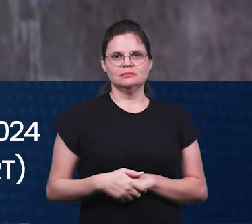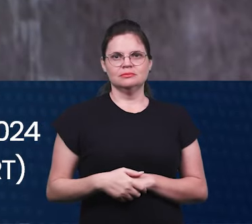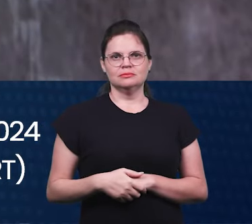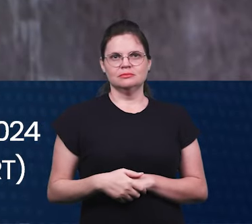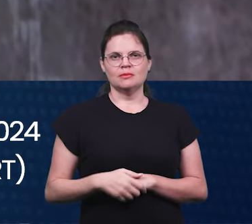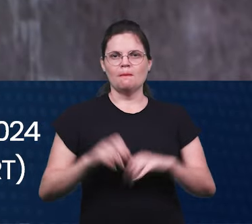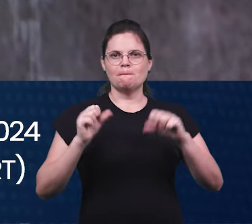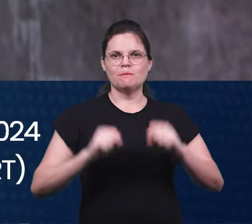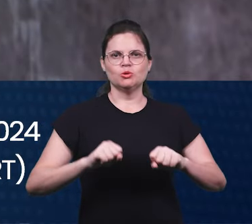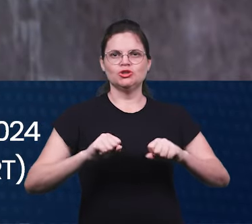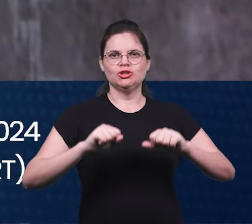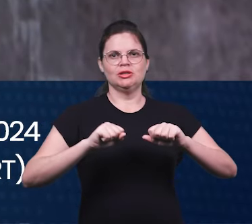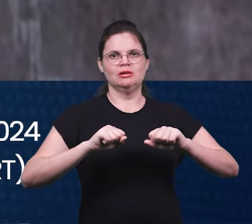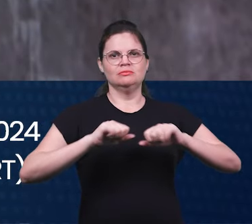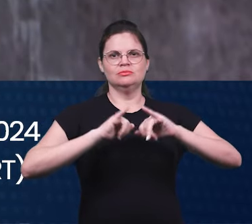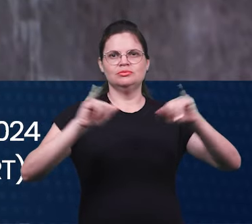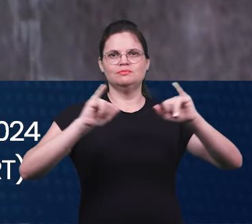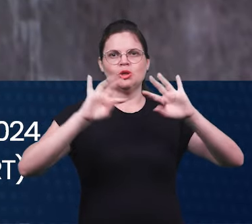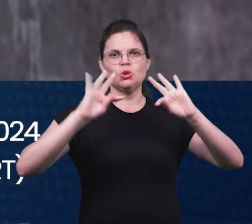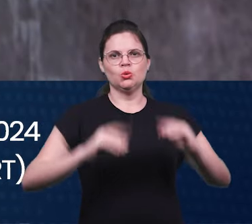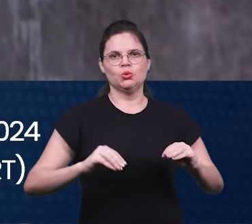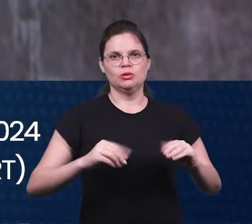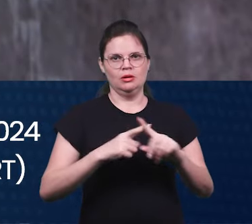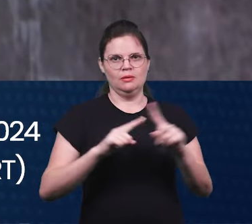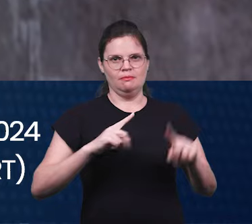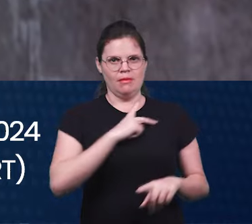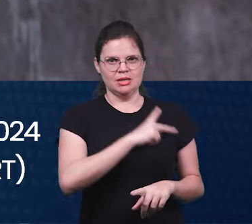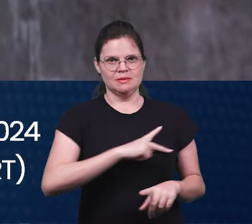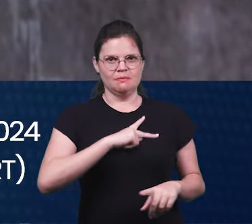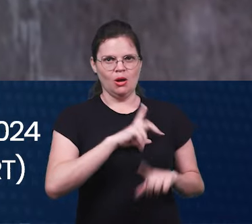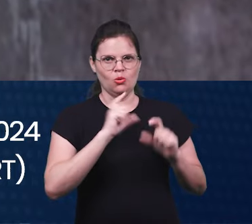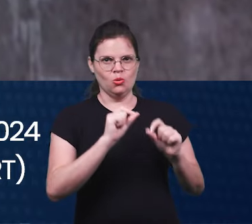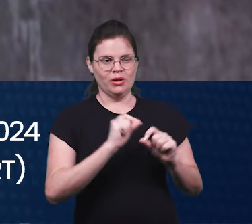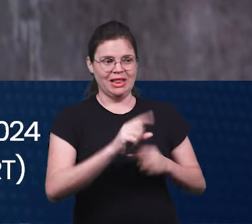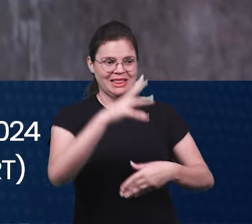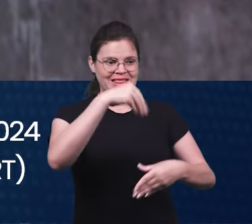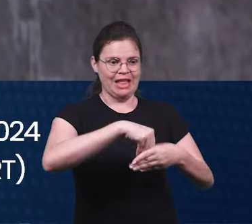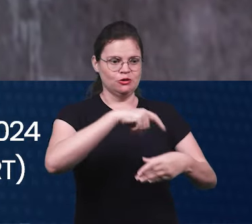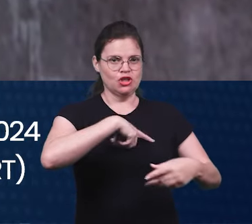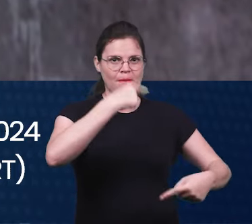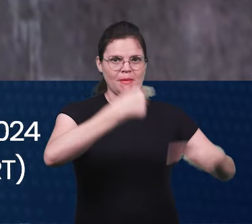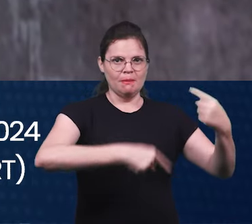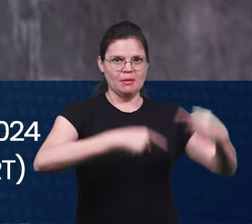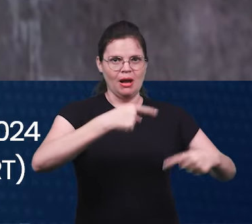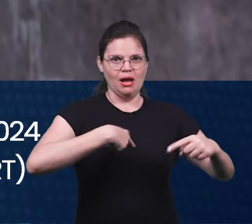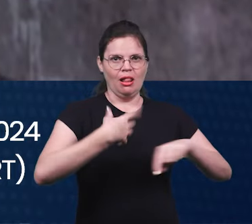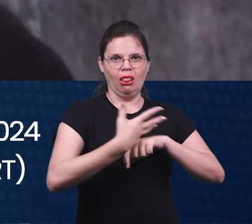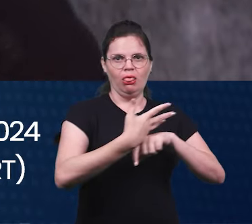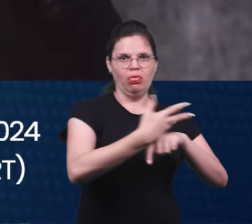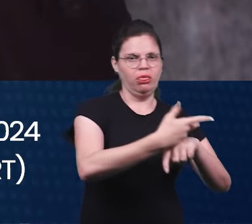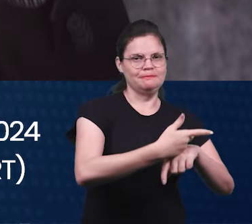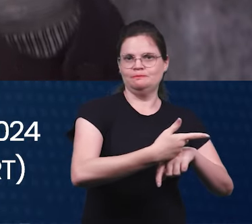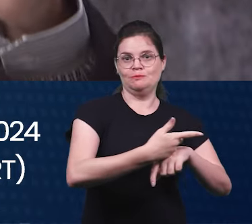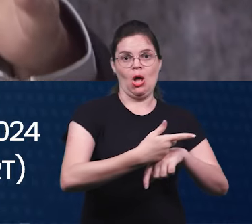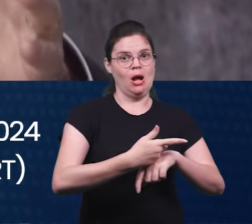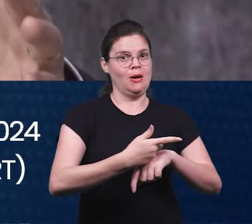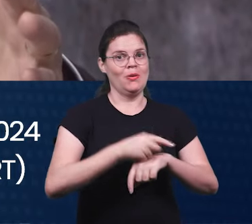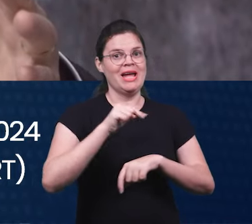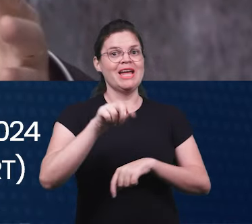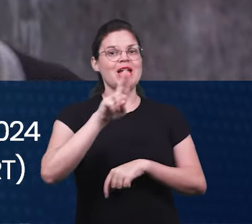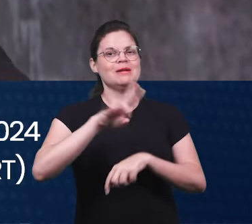falava de tudo, mas Paulo não se deixou influenciar por nada que estava lá dentro. Ao contrário, ele usou a estrutura